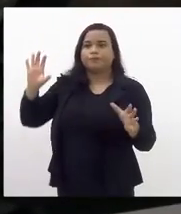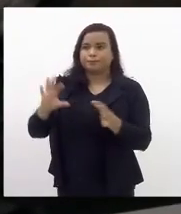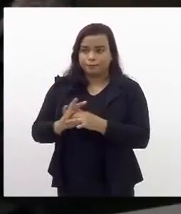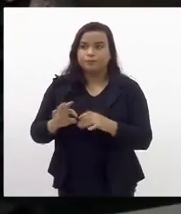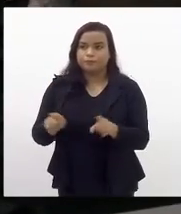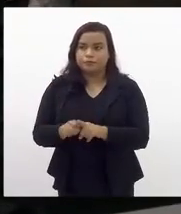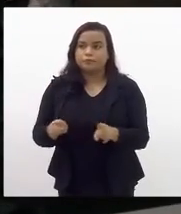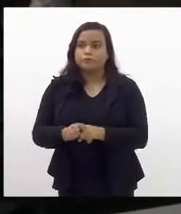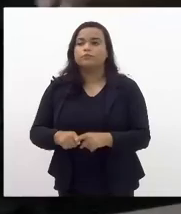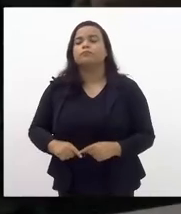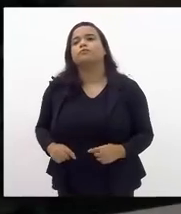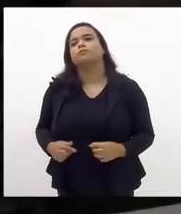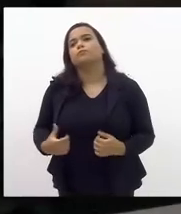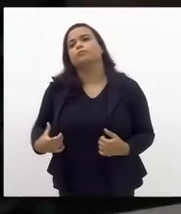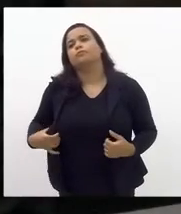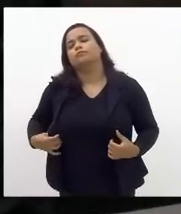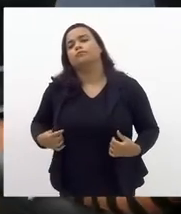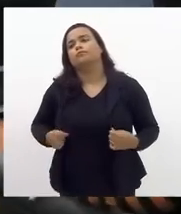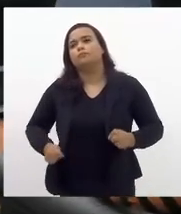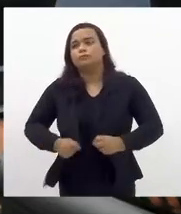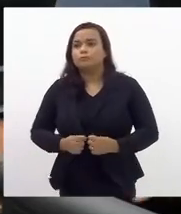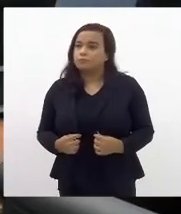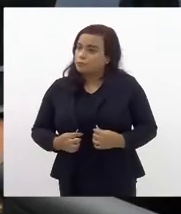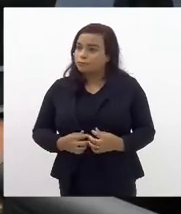de Bombeiros nessa possibilidade.